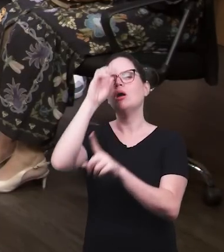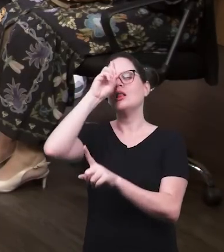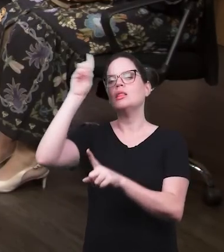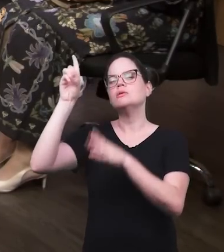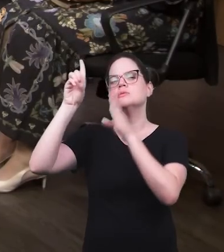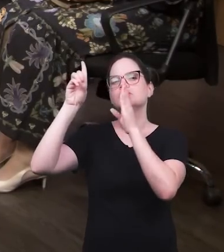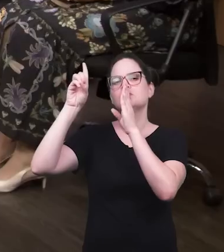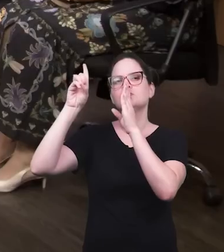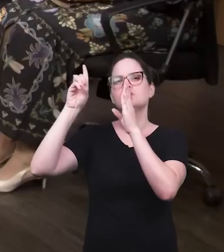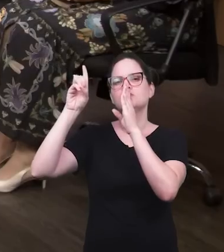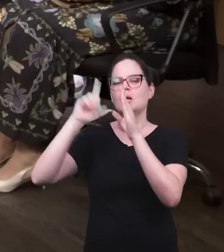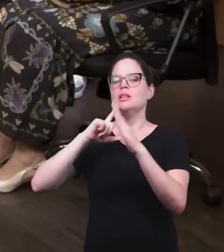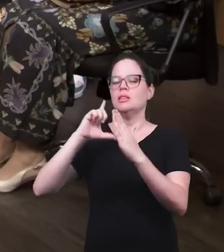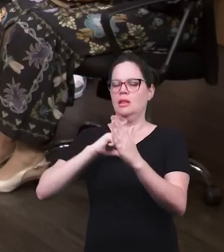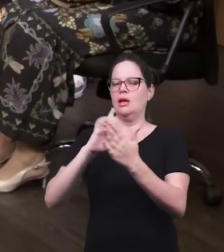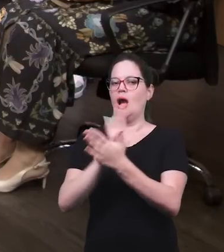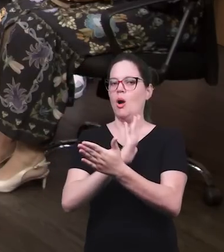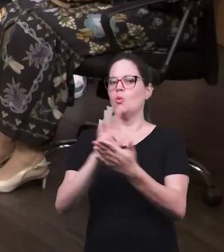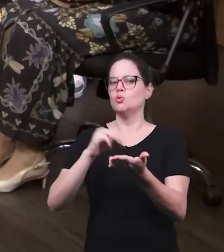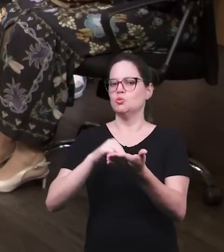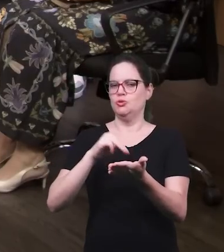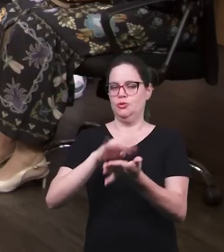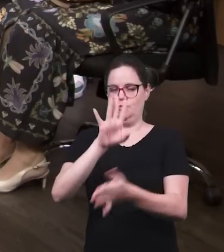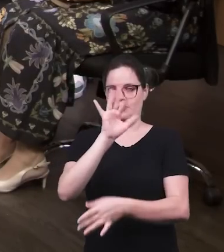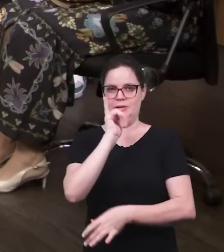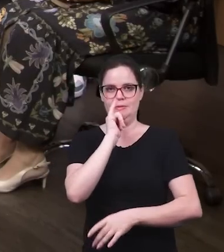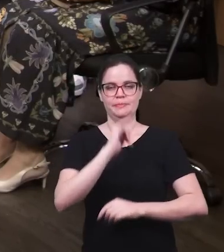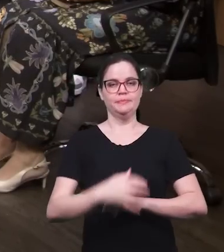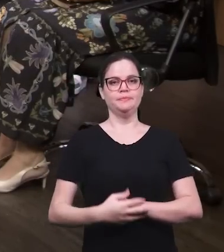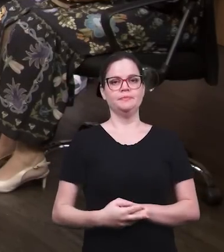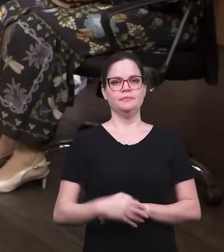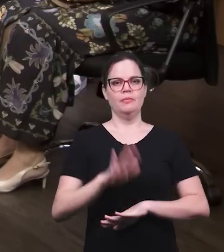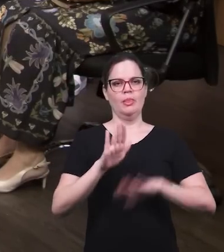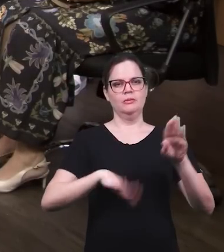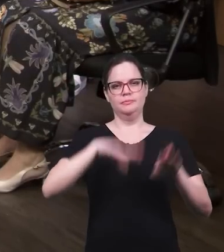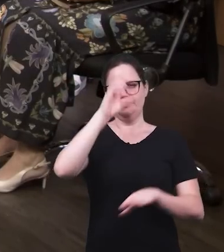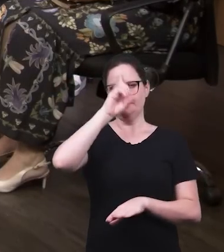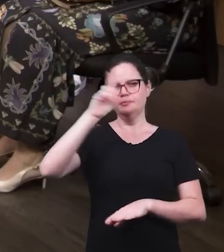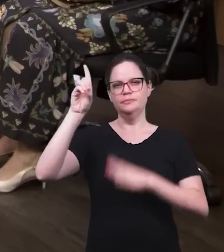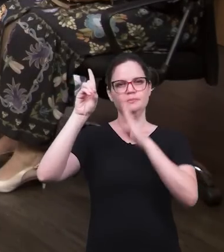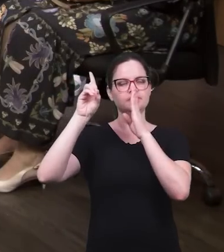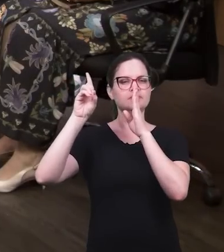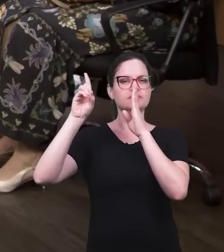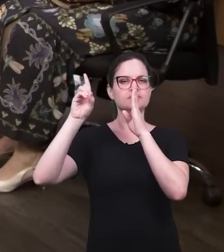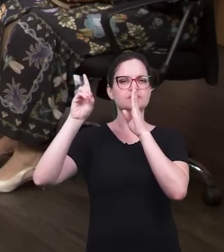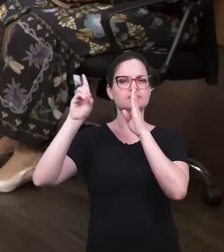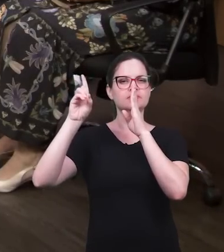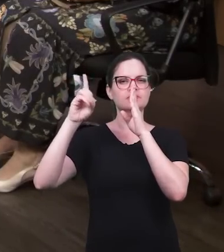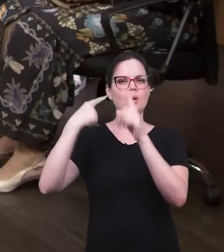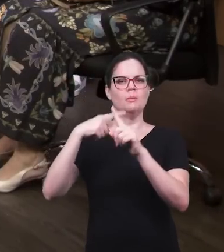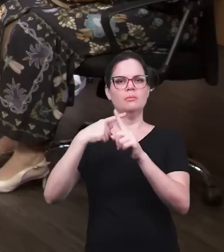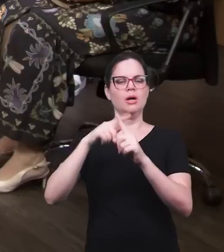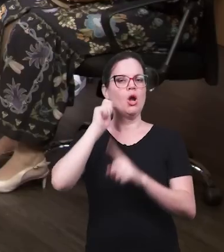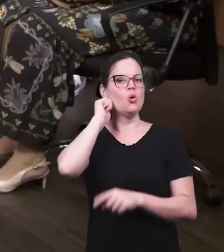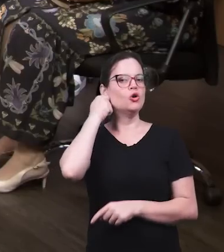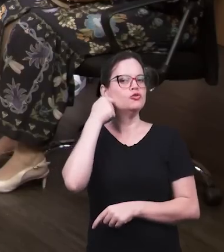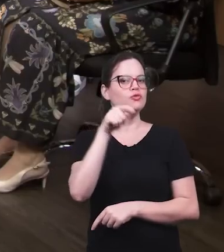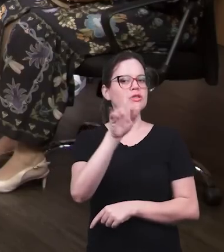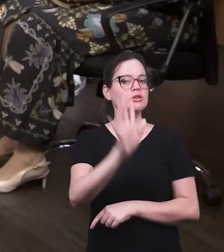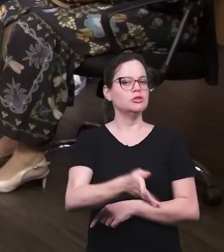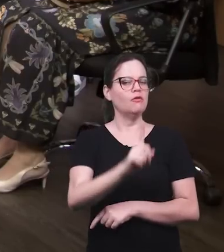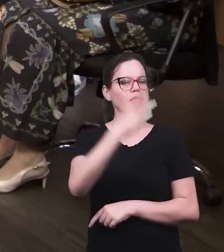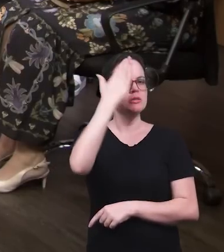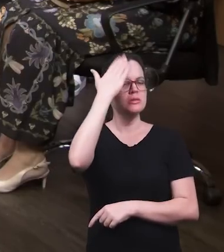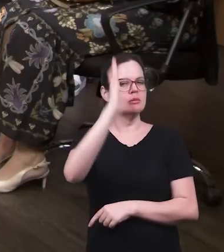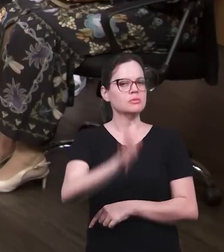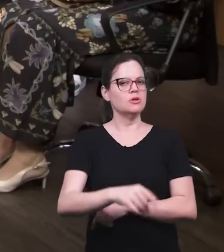está em silêncio. Porque há alguns motivos. Por exemplo, às vezes Deus está em silêncio porque Ele está te